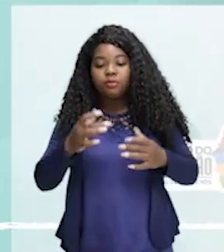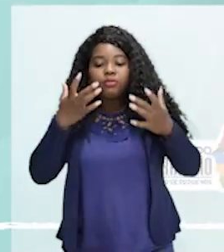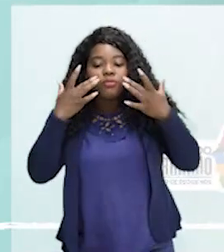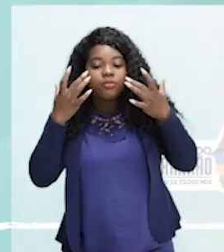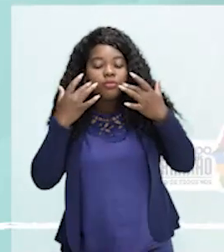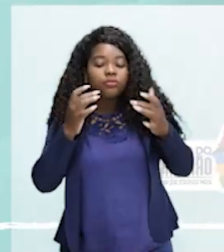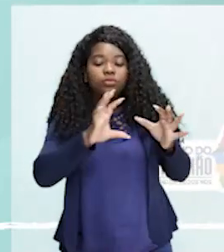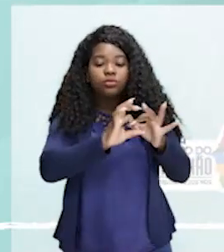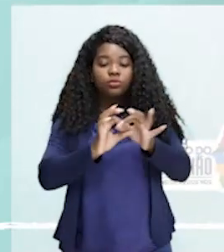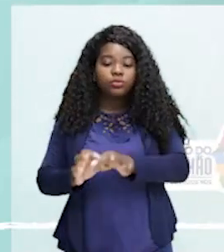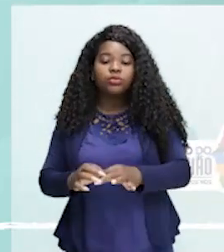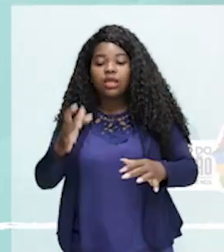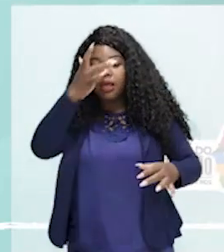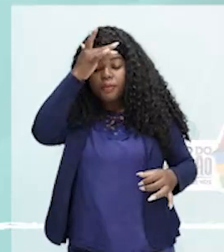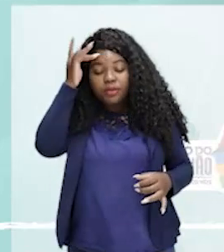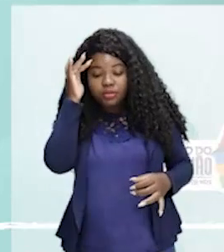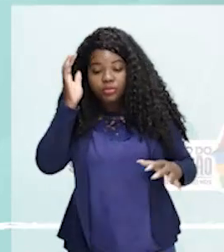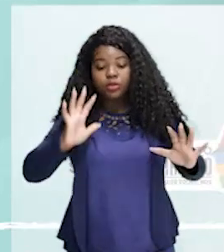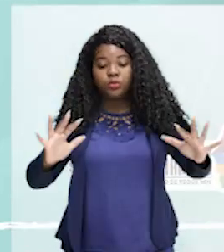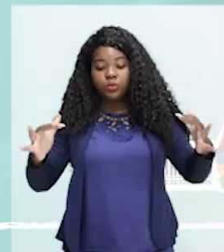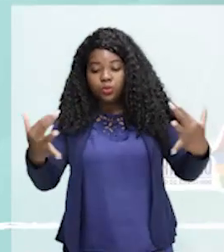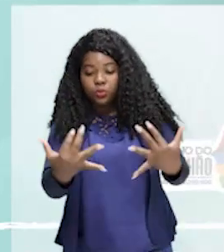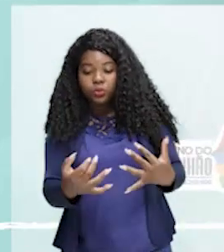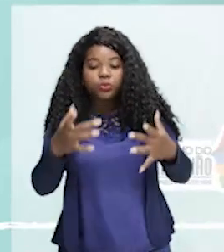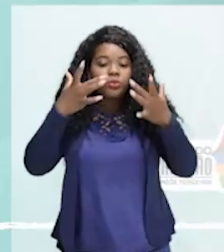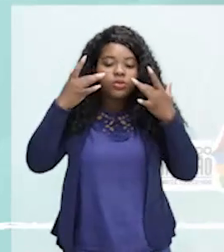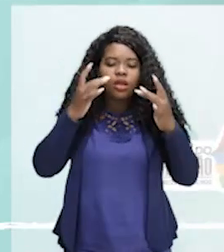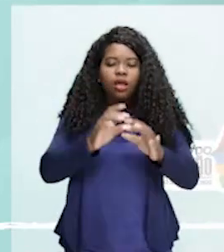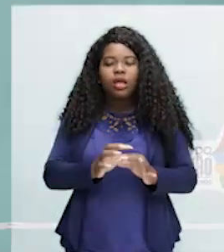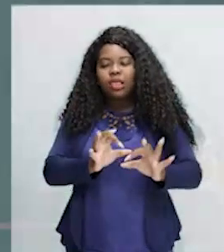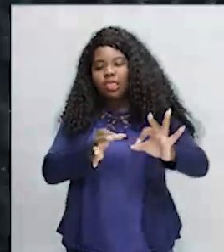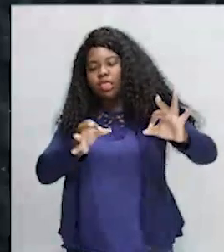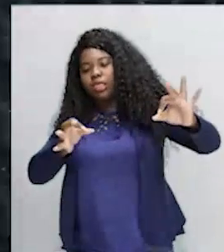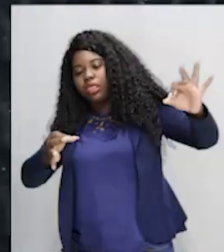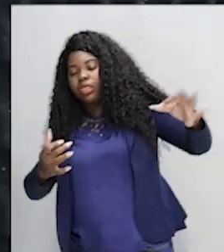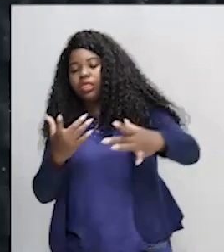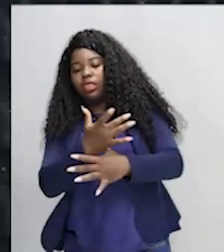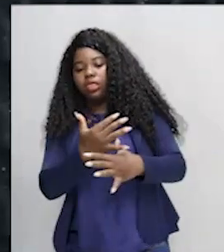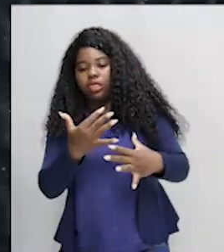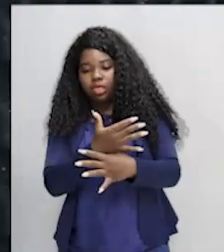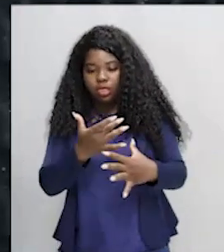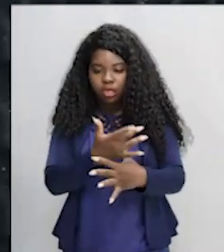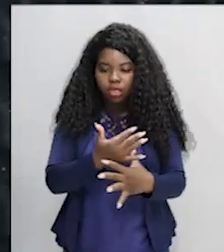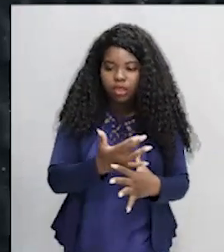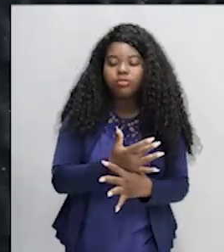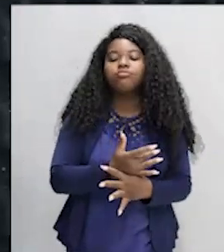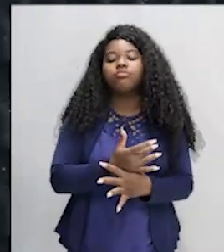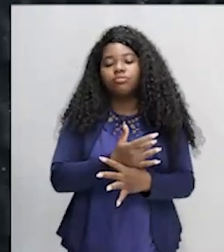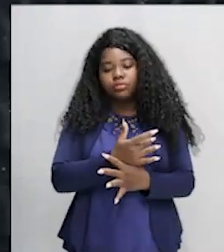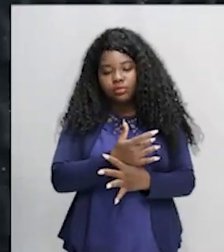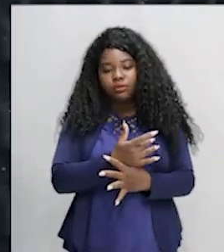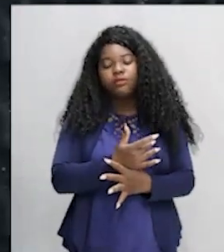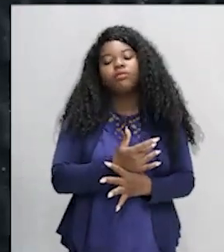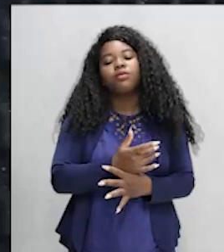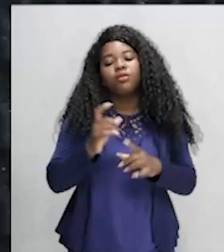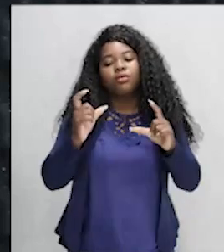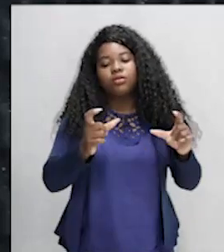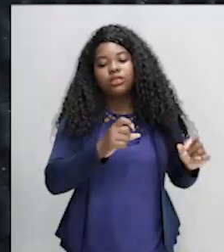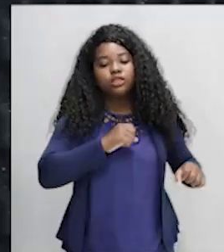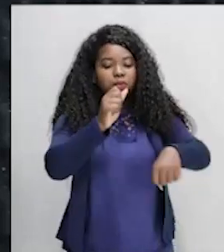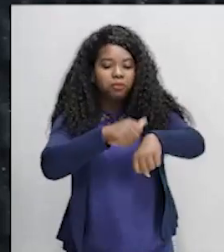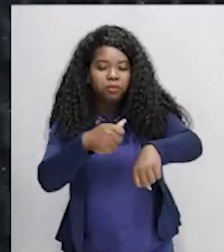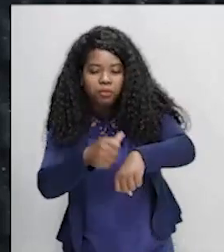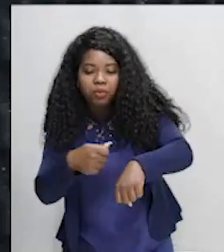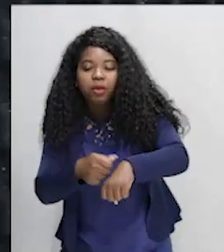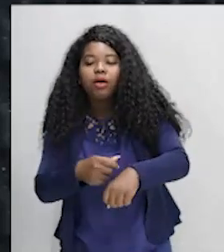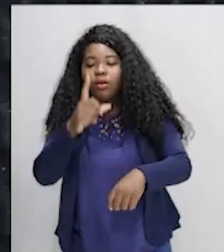povão, para todo mundo que estava lá. O teatro ficava longe da cidade, o teatro ficava no local onde ficavam pobres,